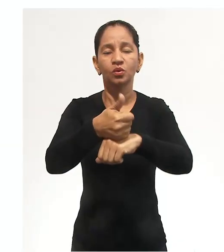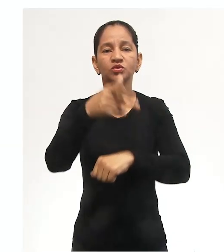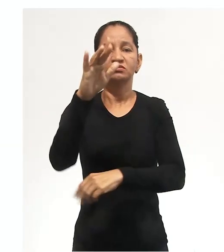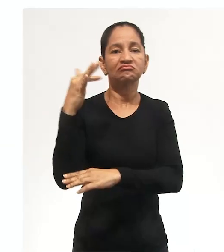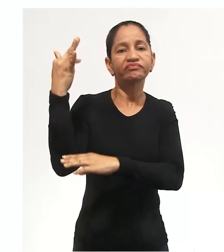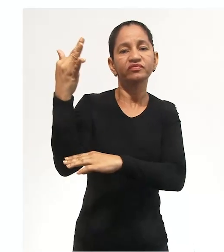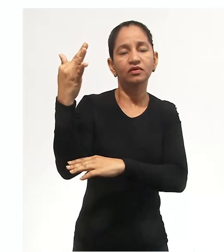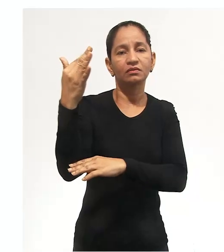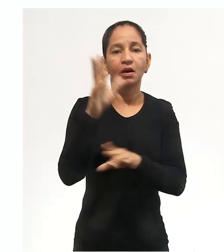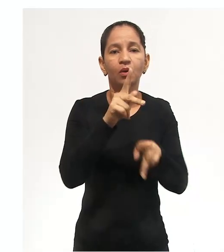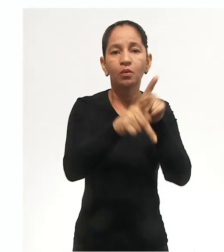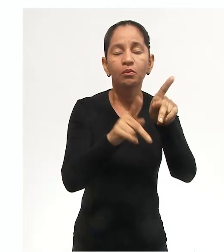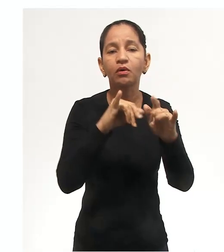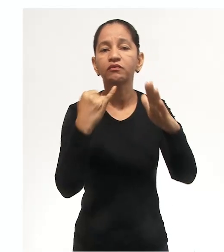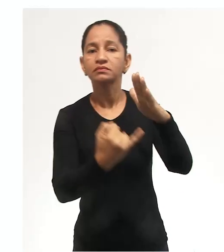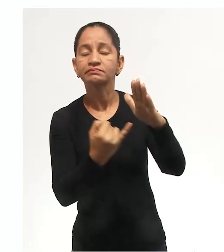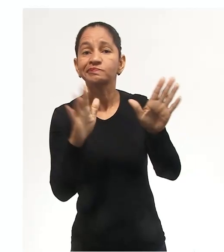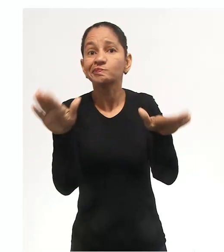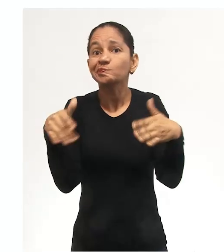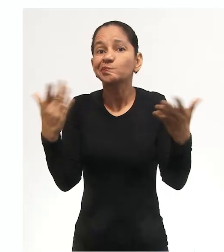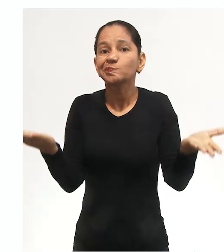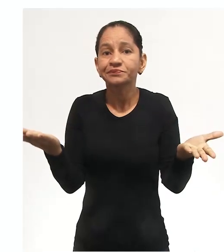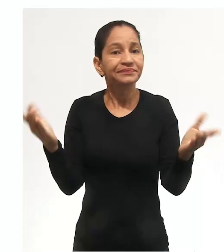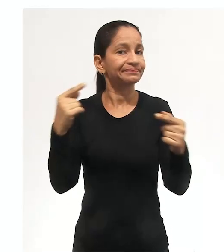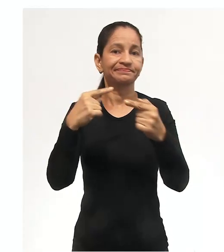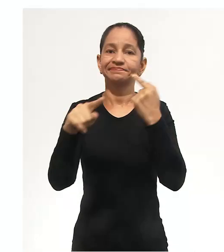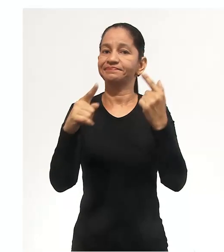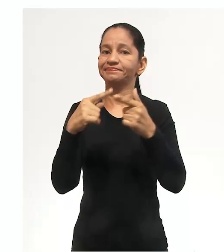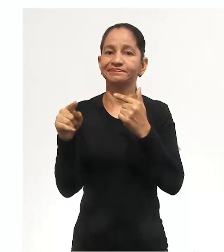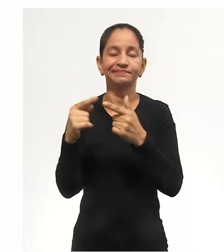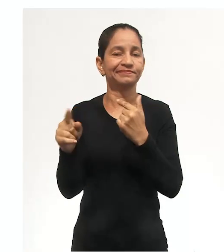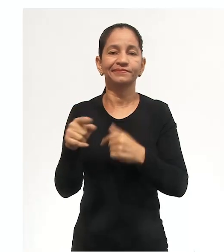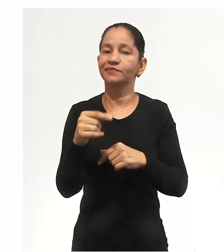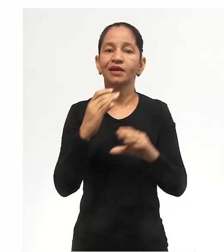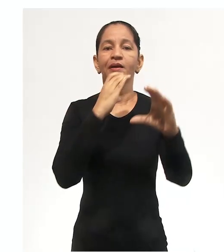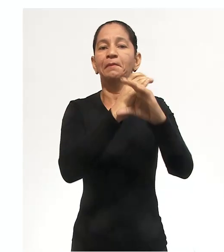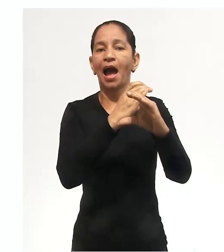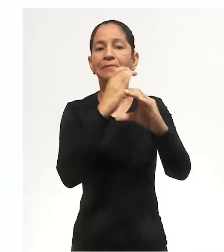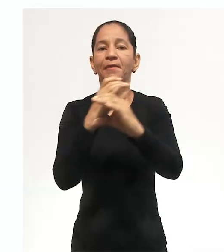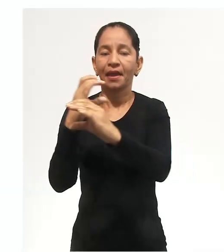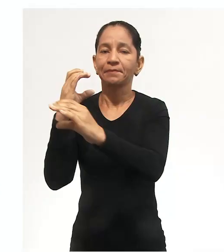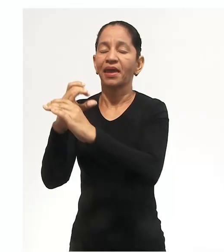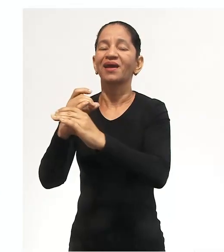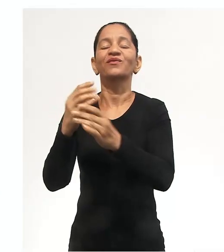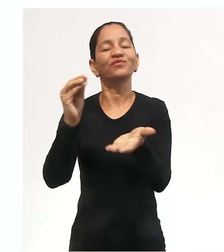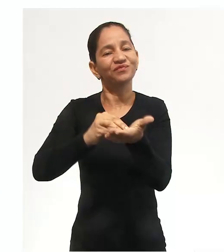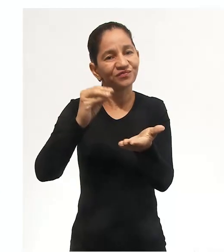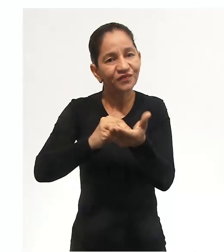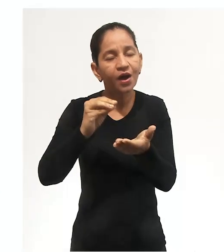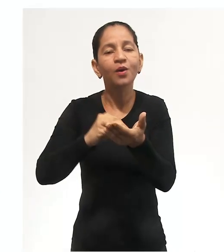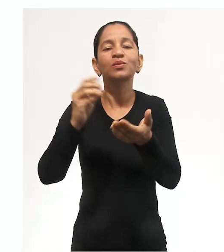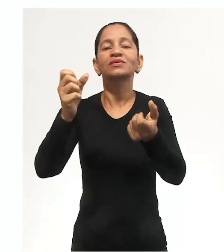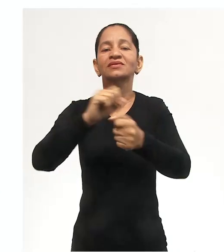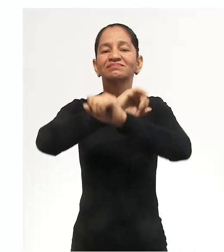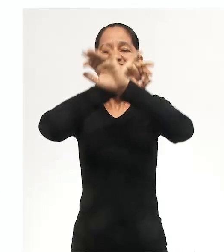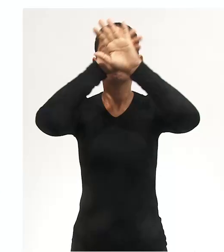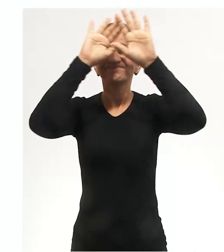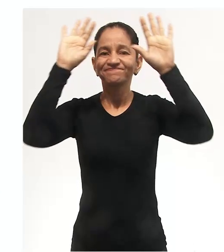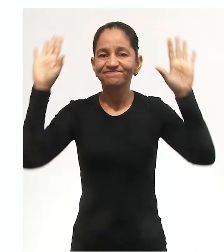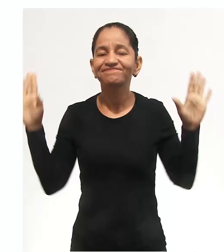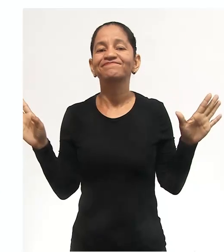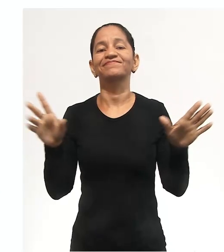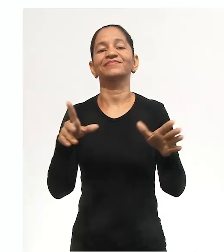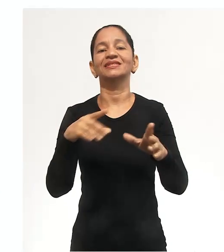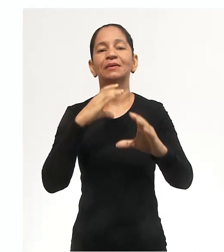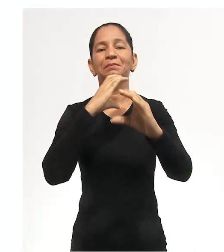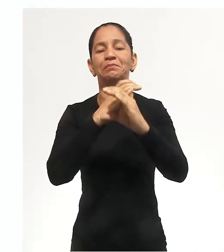vai acontecer se ela não está adequada ao contexto? Pode ocorrer a falta de clareza, a falta de